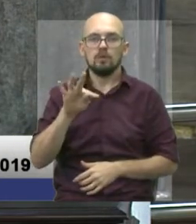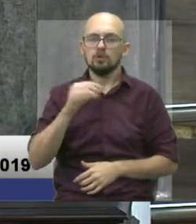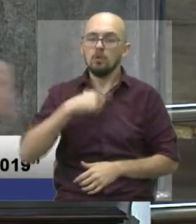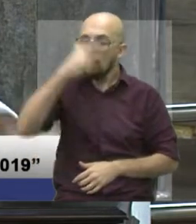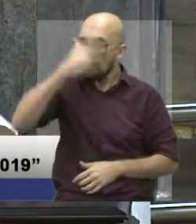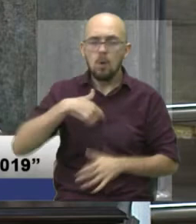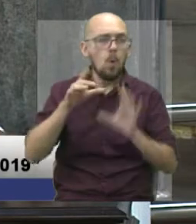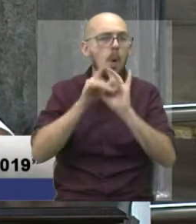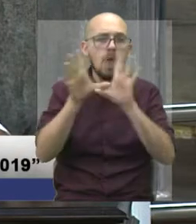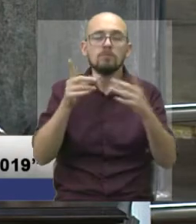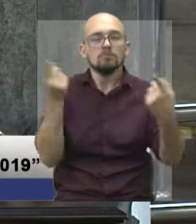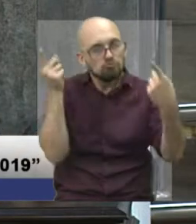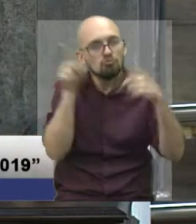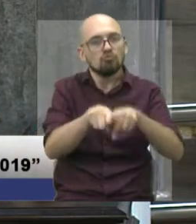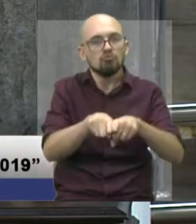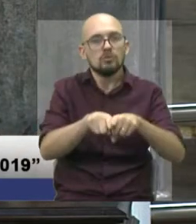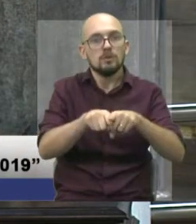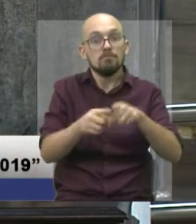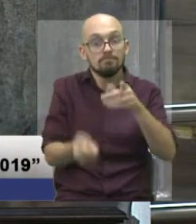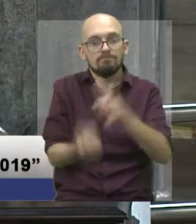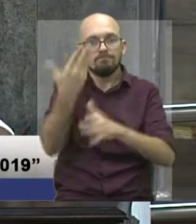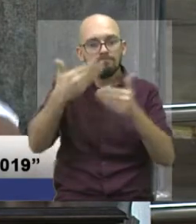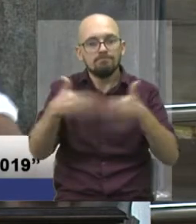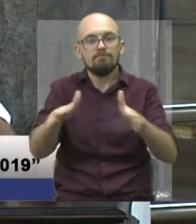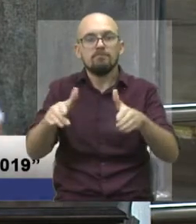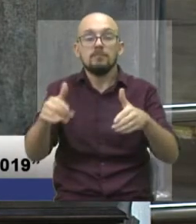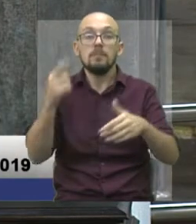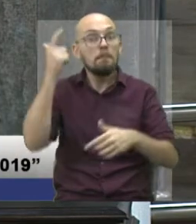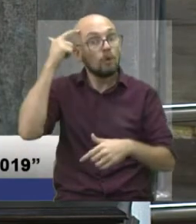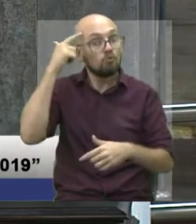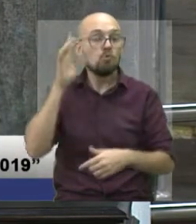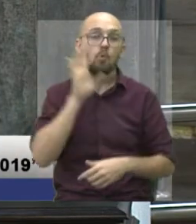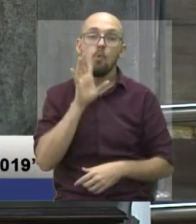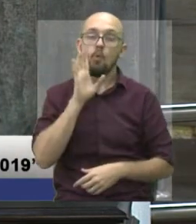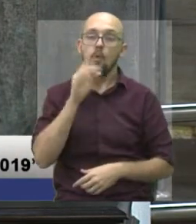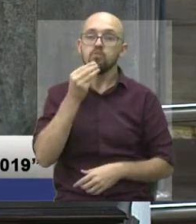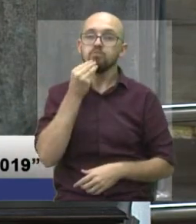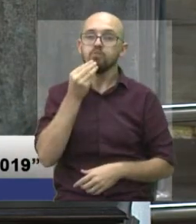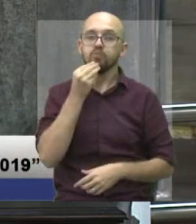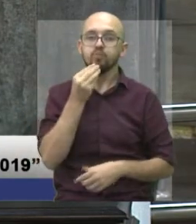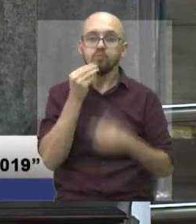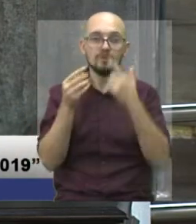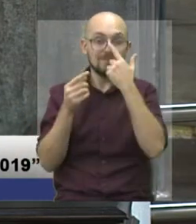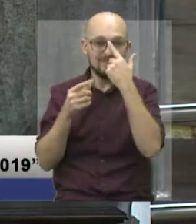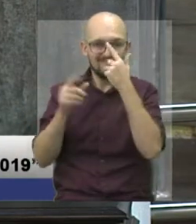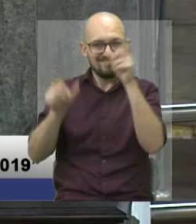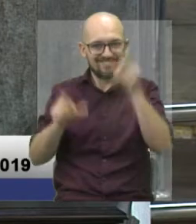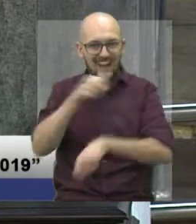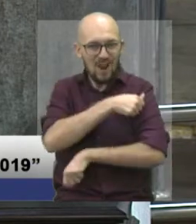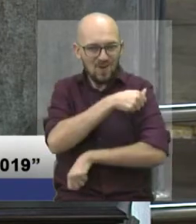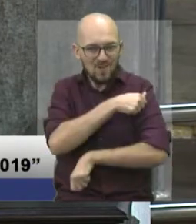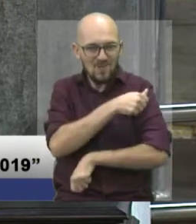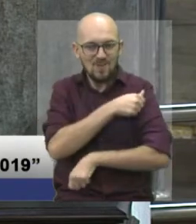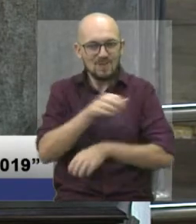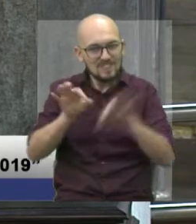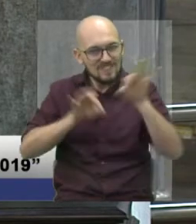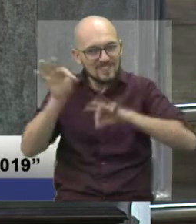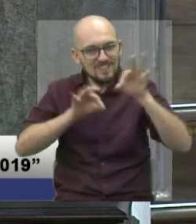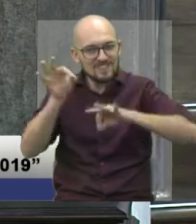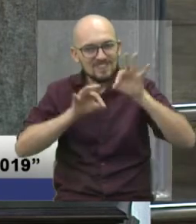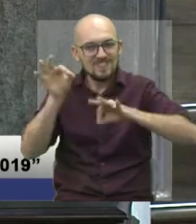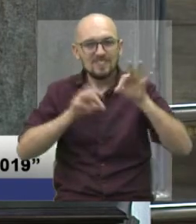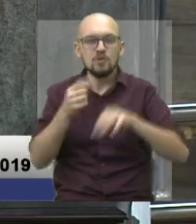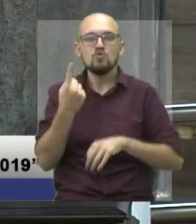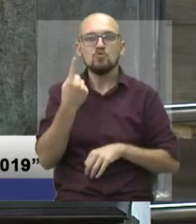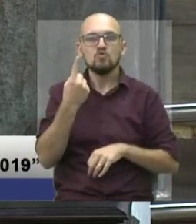disposição para a gente tentar fazer a abertura, né? Já pensou se a gente conseguisse fazer, com todos esses alunos pré-selecionados, uma